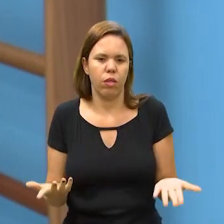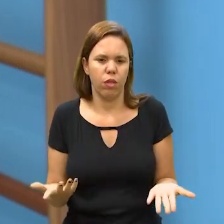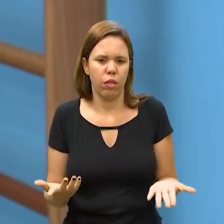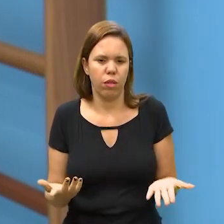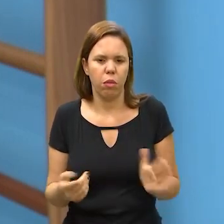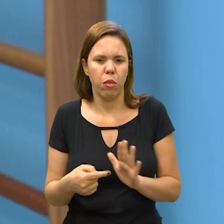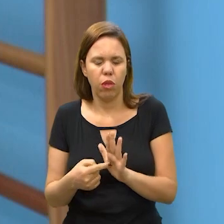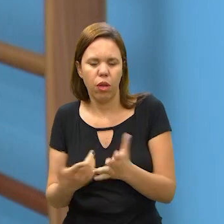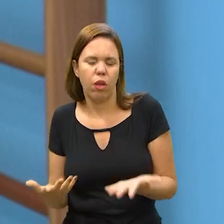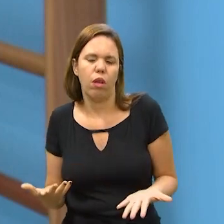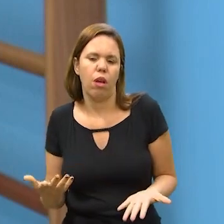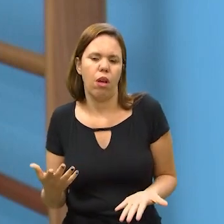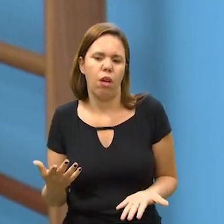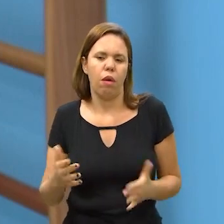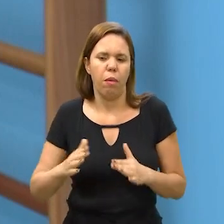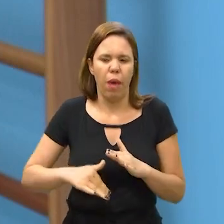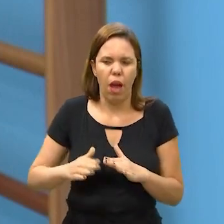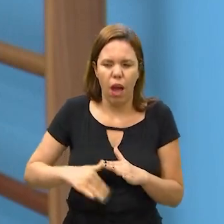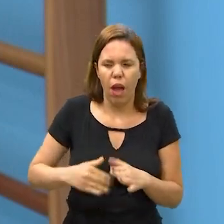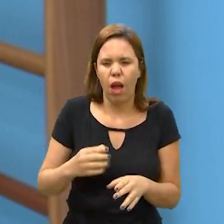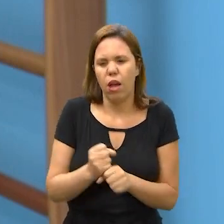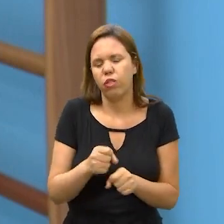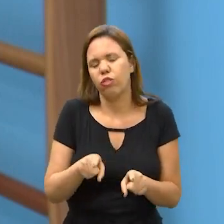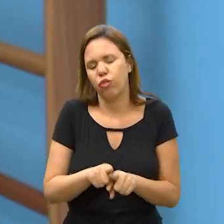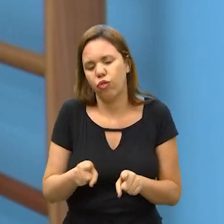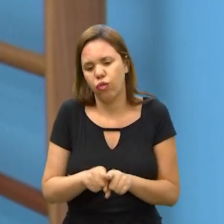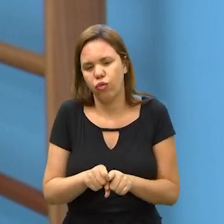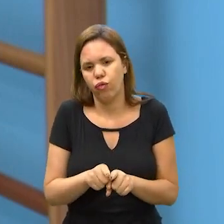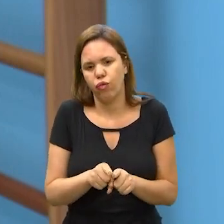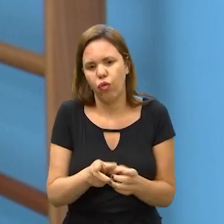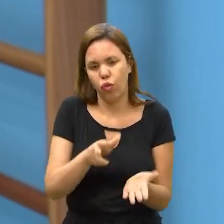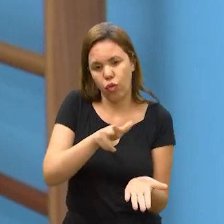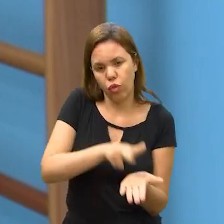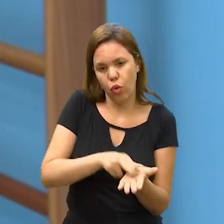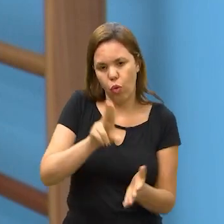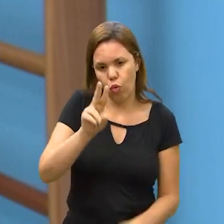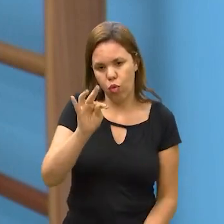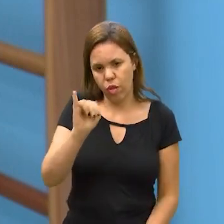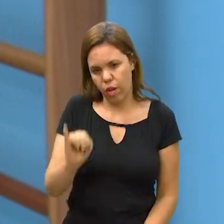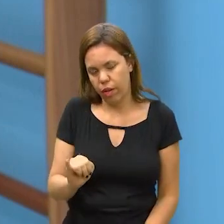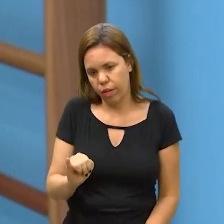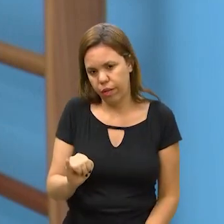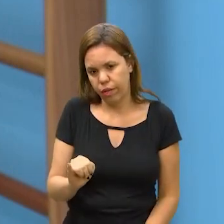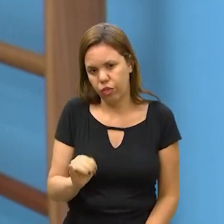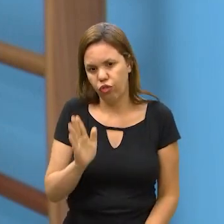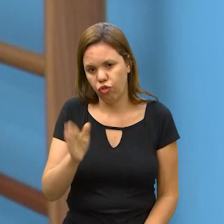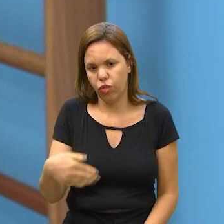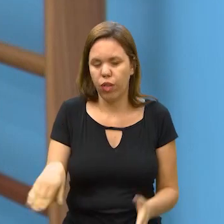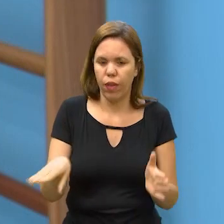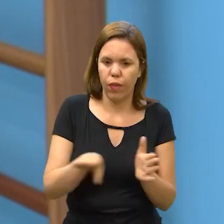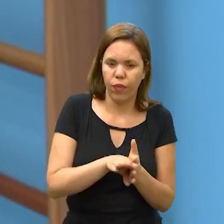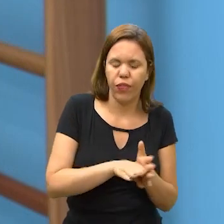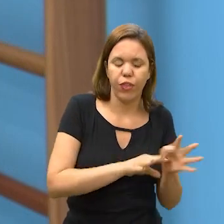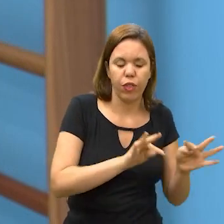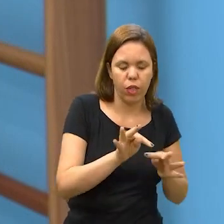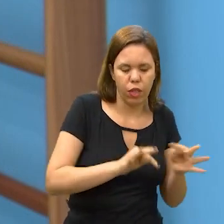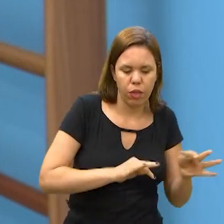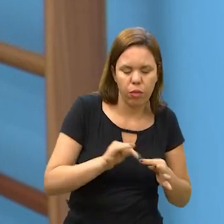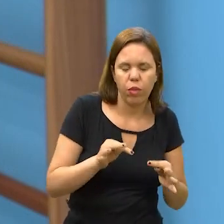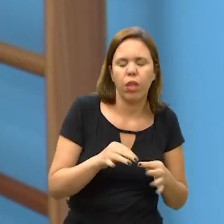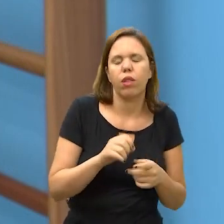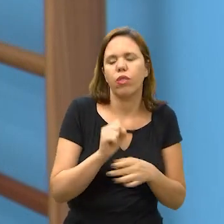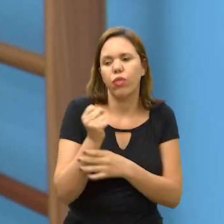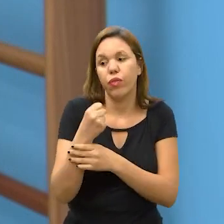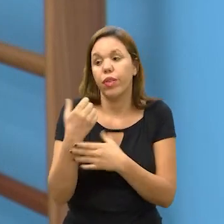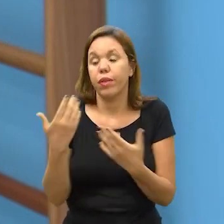do Apgar muito baixo, se ela foi internada na UTI, o ideal seria que ela fosse encaminhada já para uma triagem, né? Então,